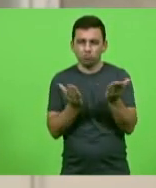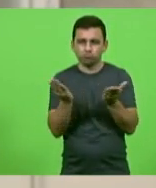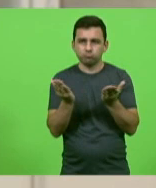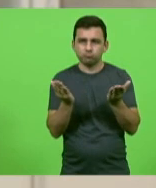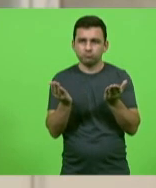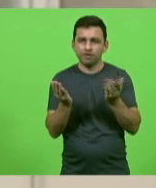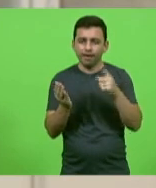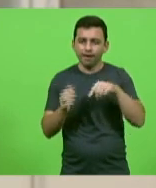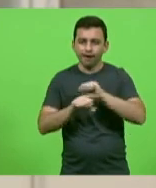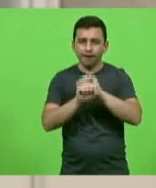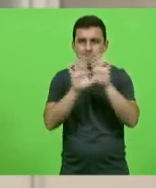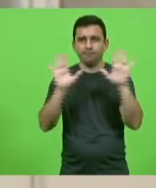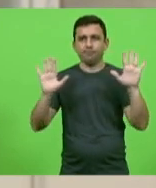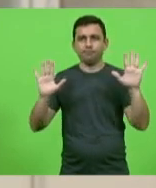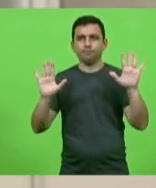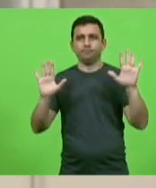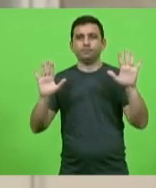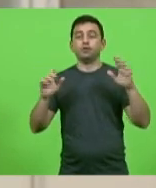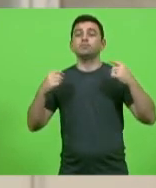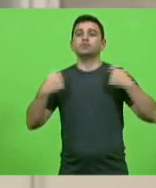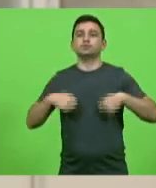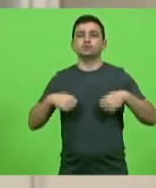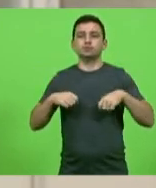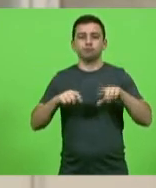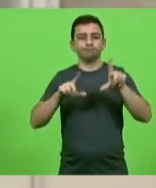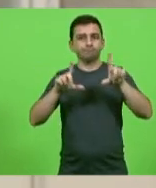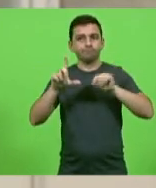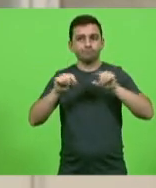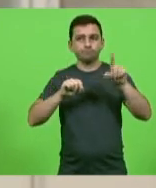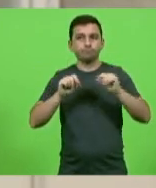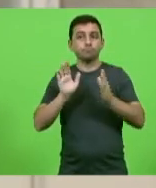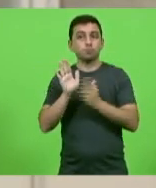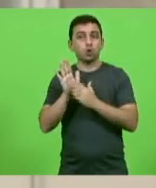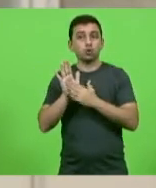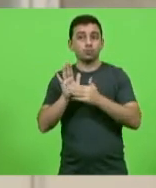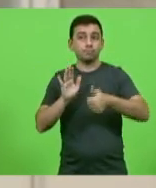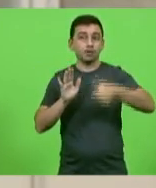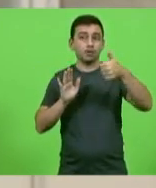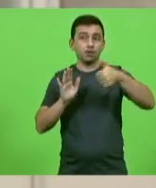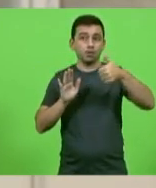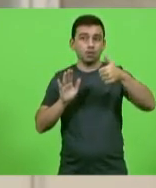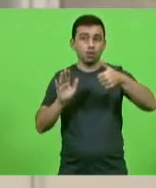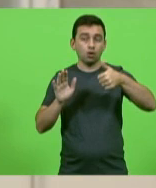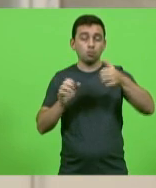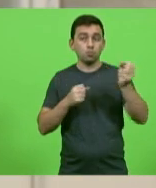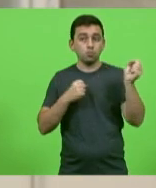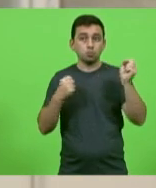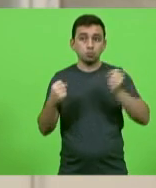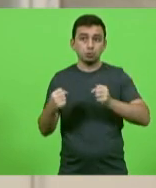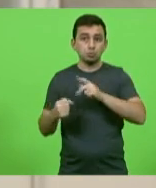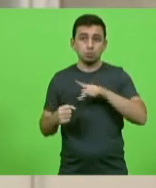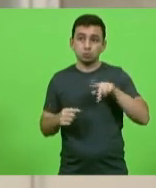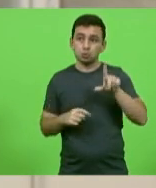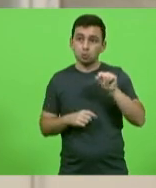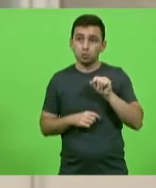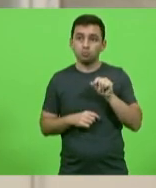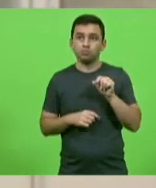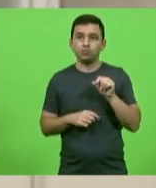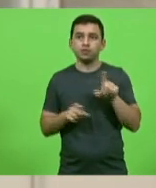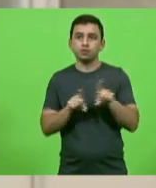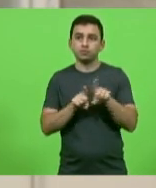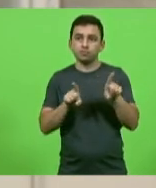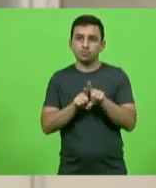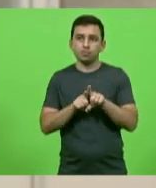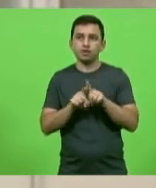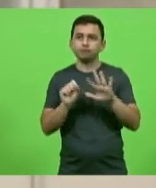é muito claro promover a seleção da proposta mais vantajosa para o poder público e ao mesmo